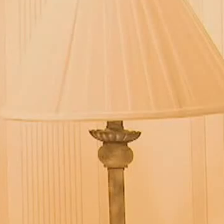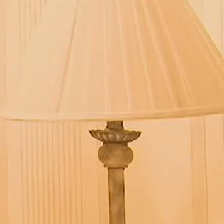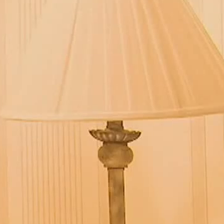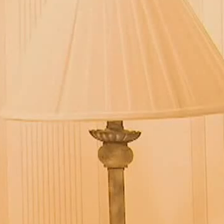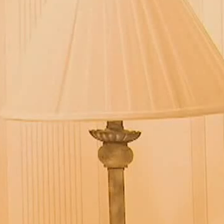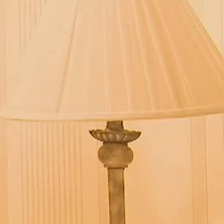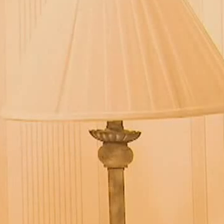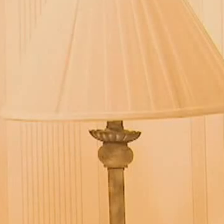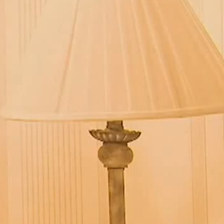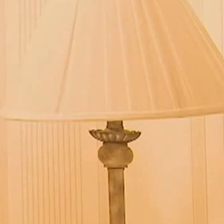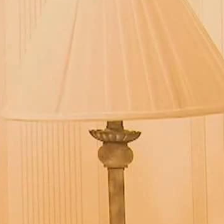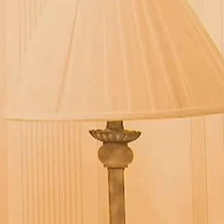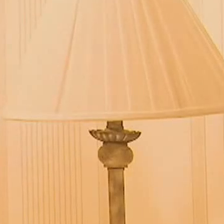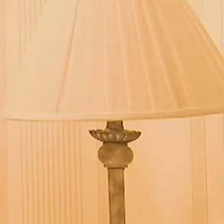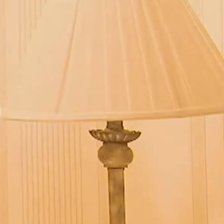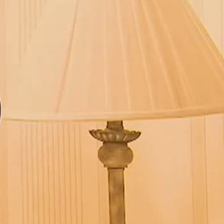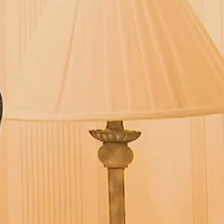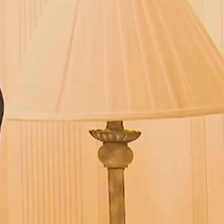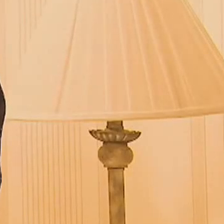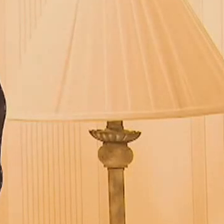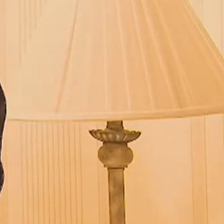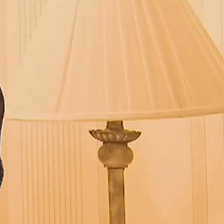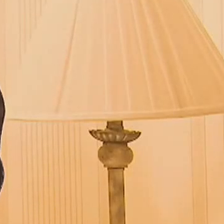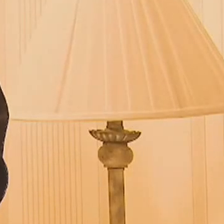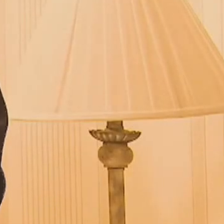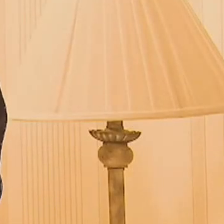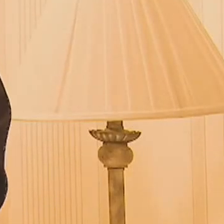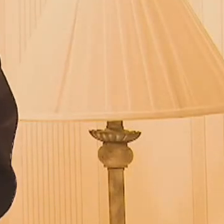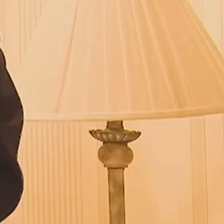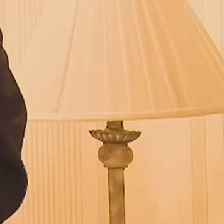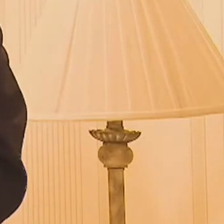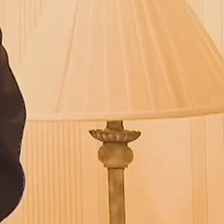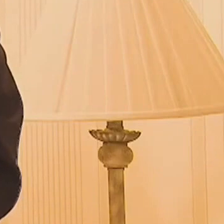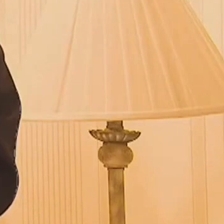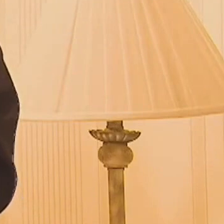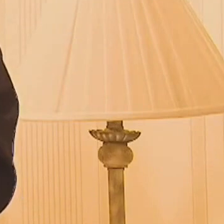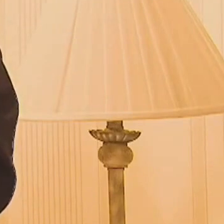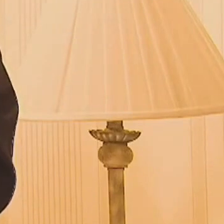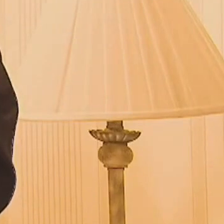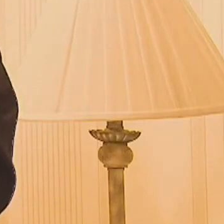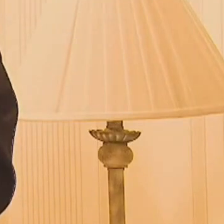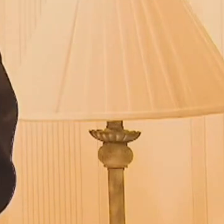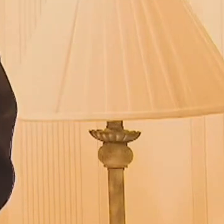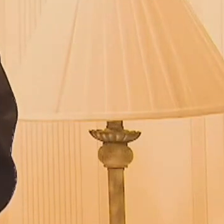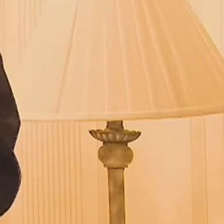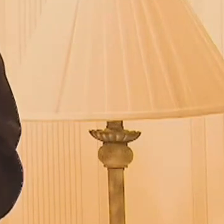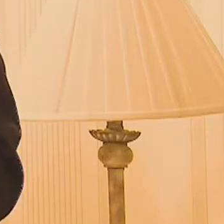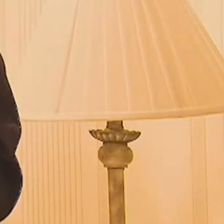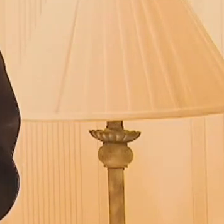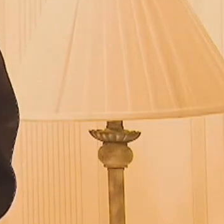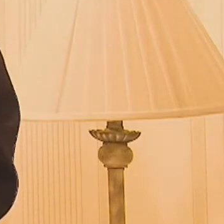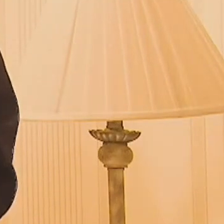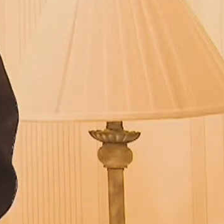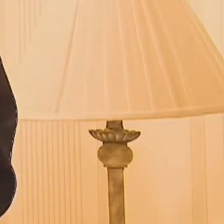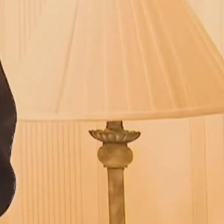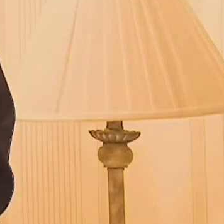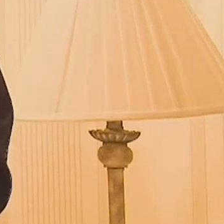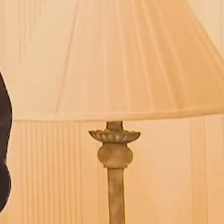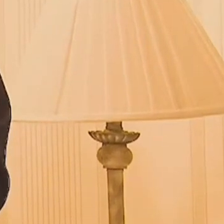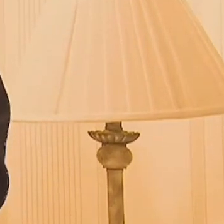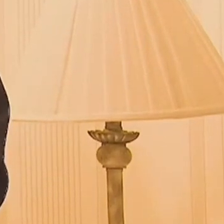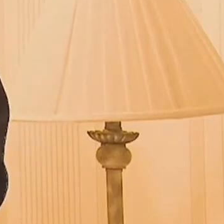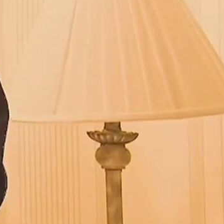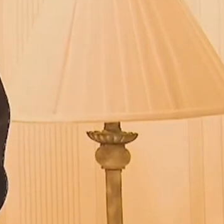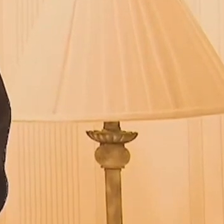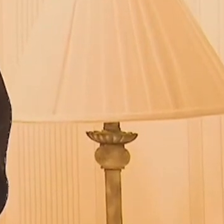Mas hoje à noite eu queria falar com você sobre mais um recurso, e esse recurso é extraordinário da graça de